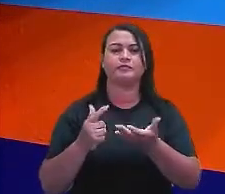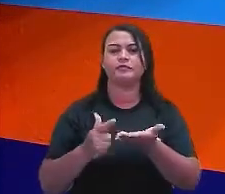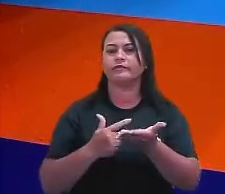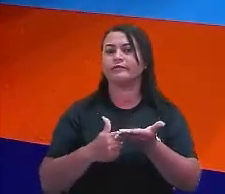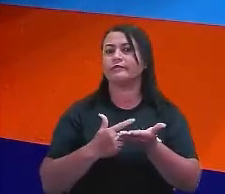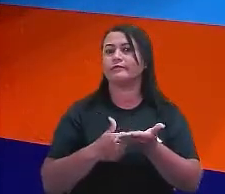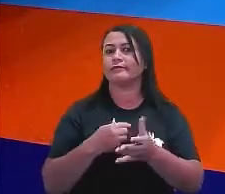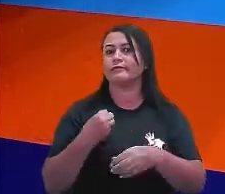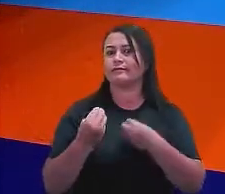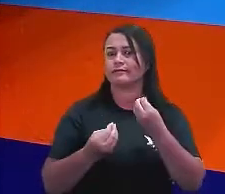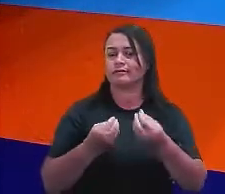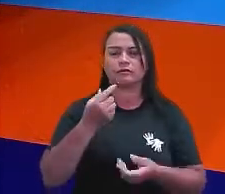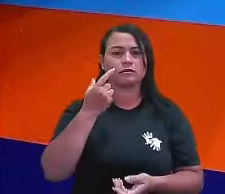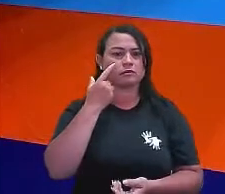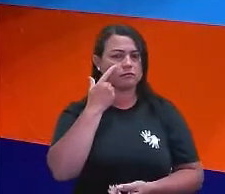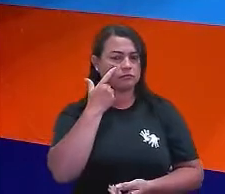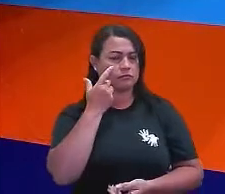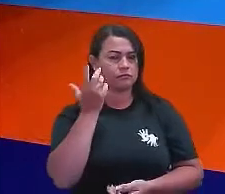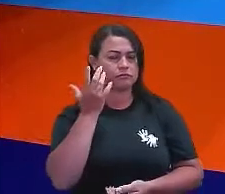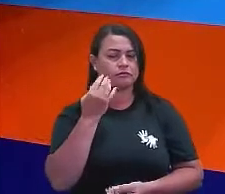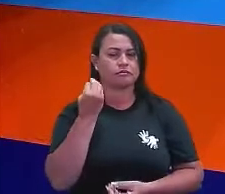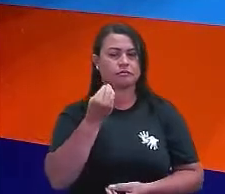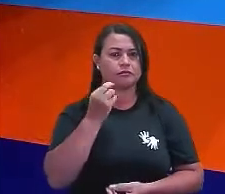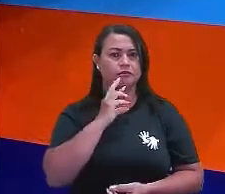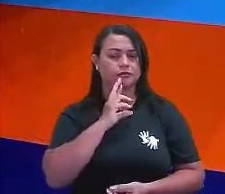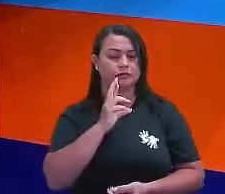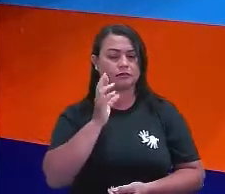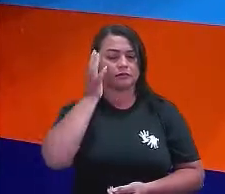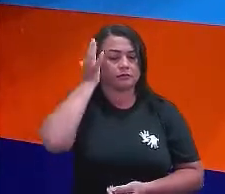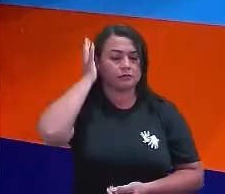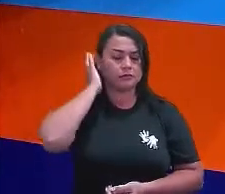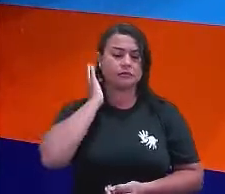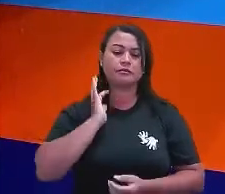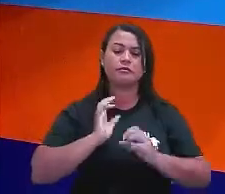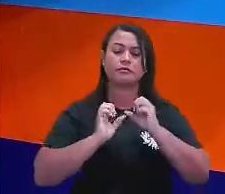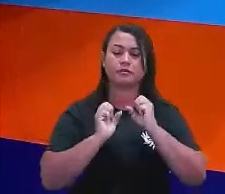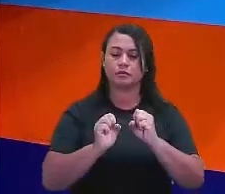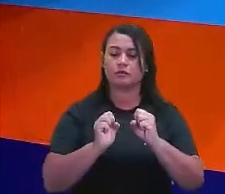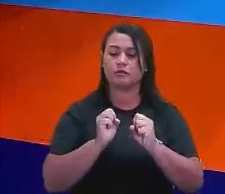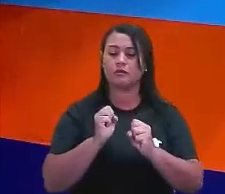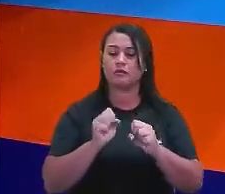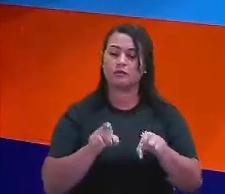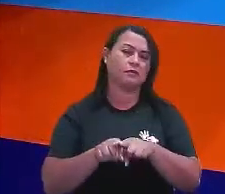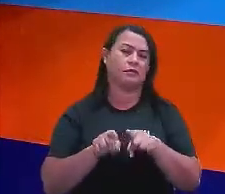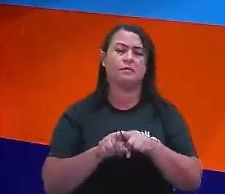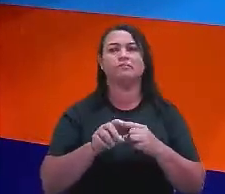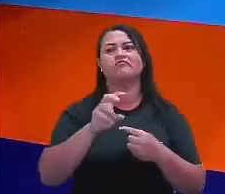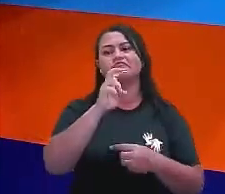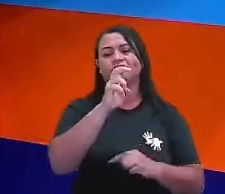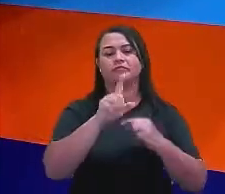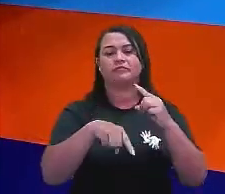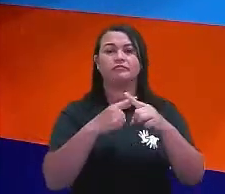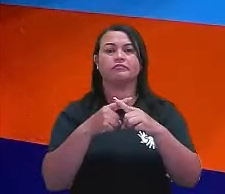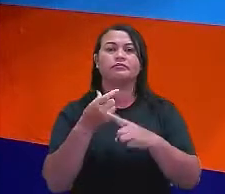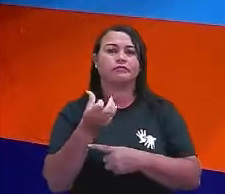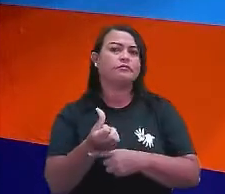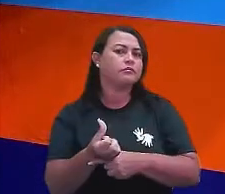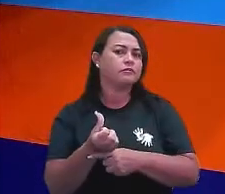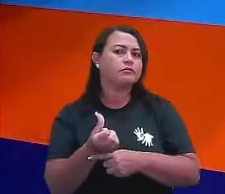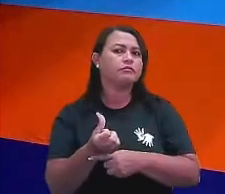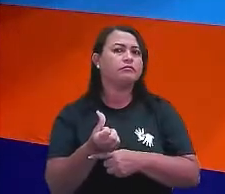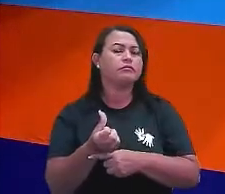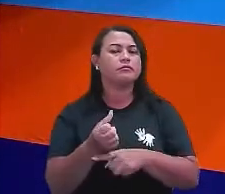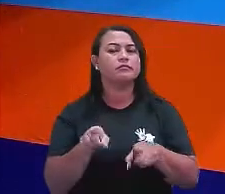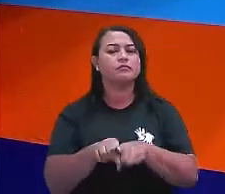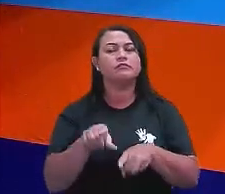situação. Veja, como é que a gente vai fazer? Eu posso fazer 5 vezes 6, tá?